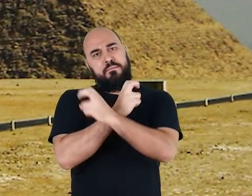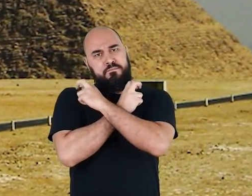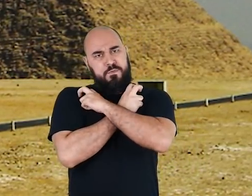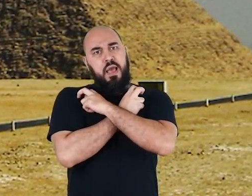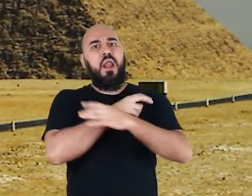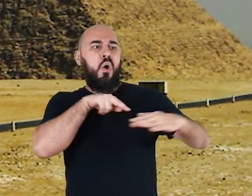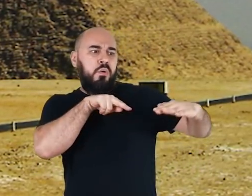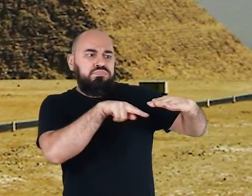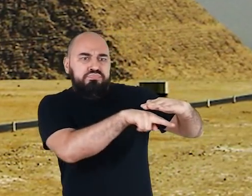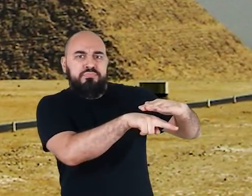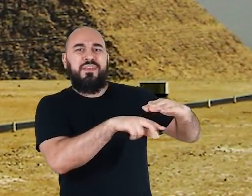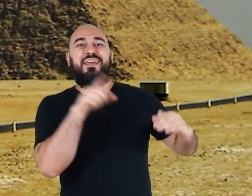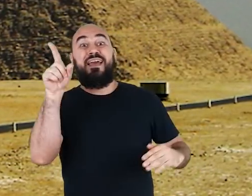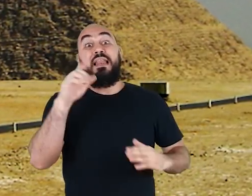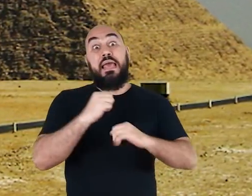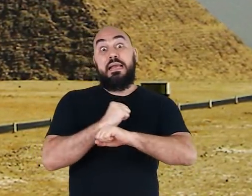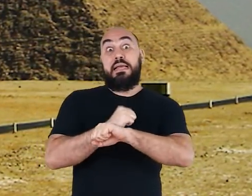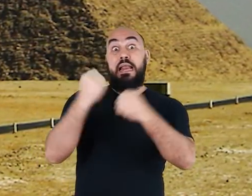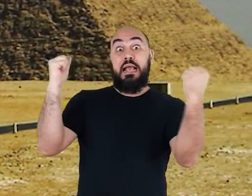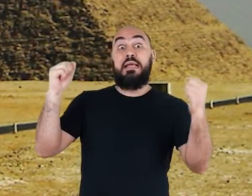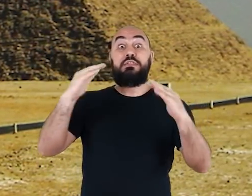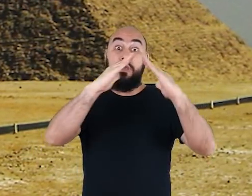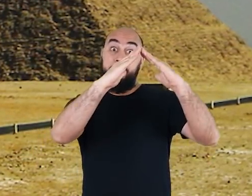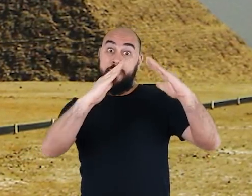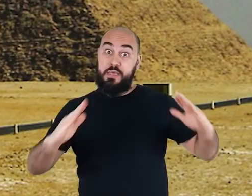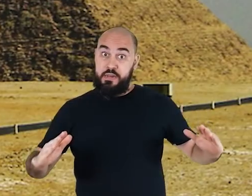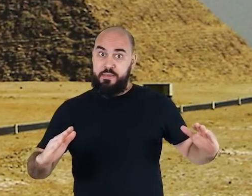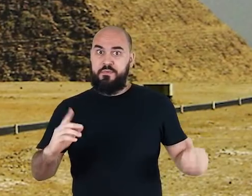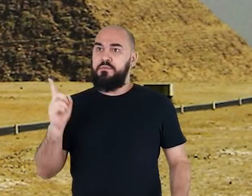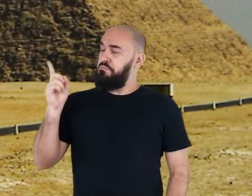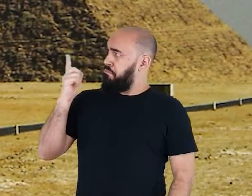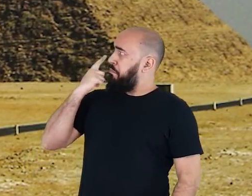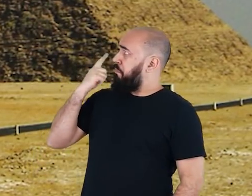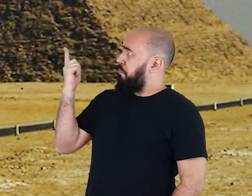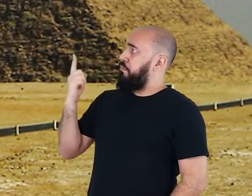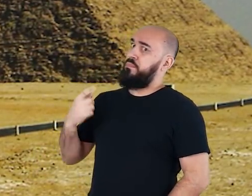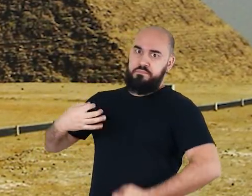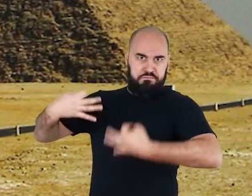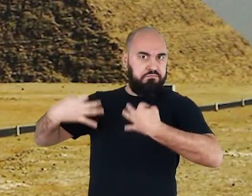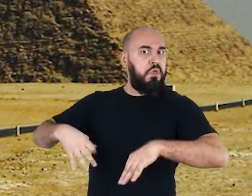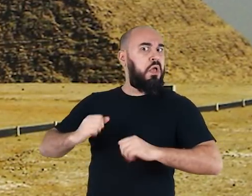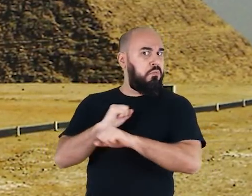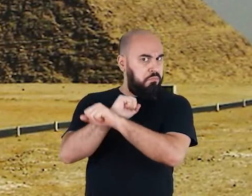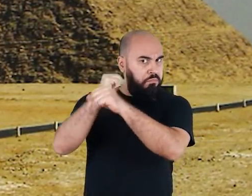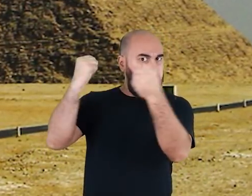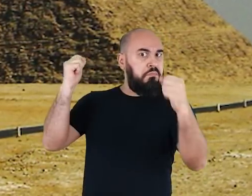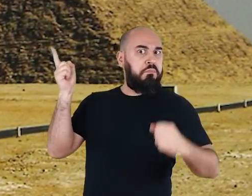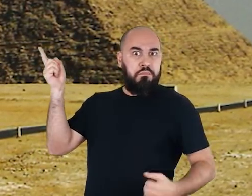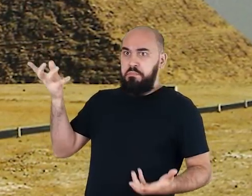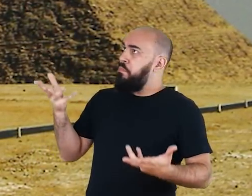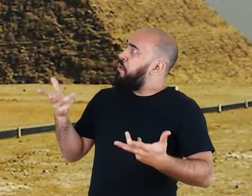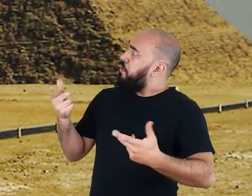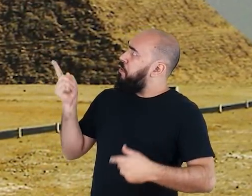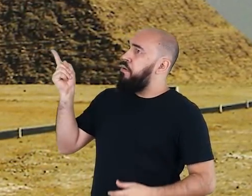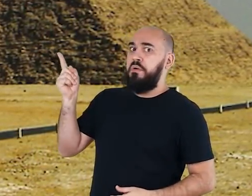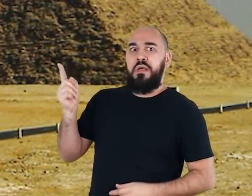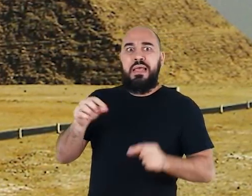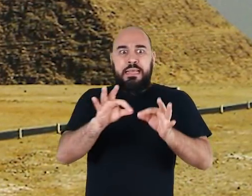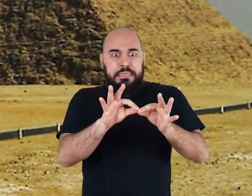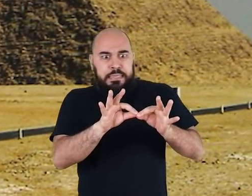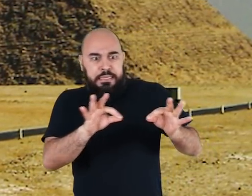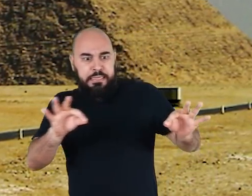Grande Pirâmide. Um título justo para uma construção tão majestosa que ocupa